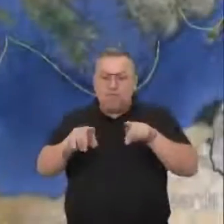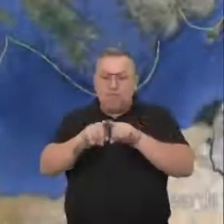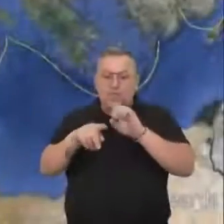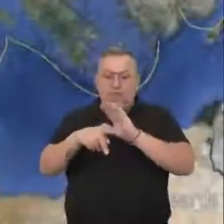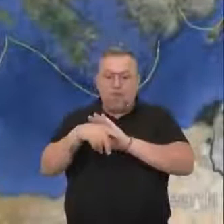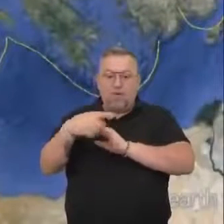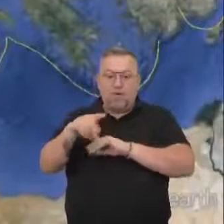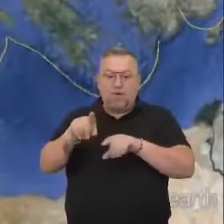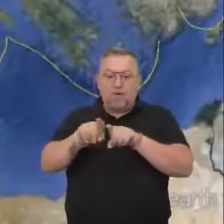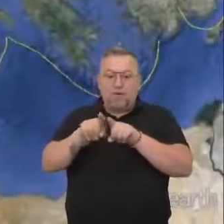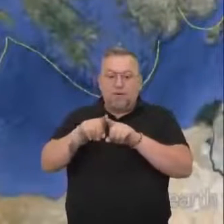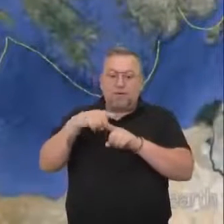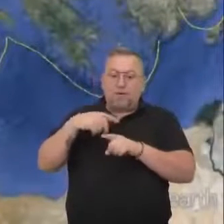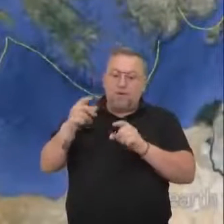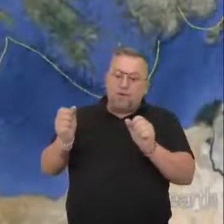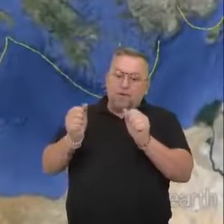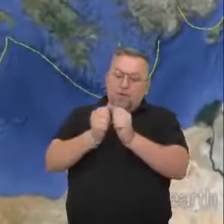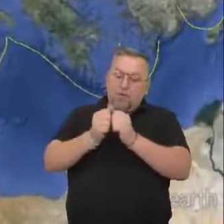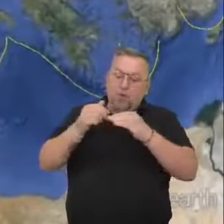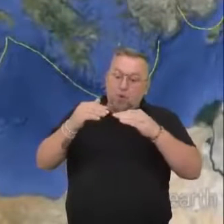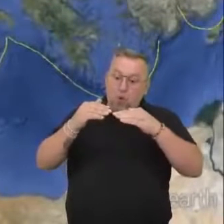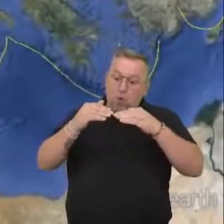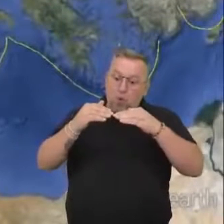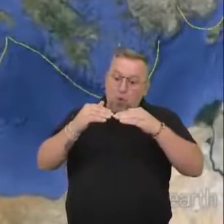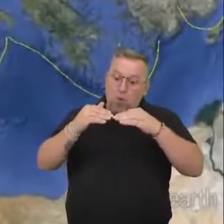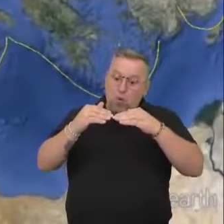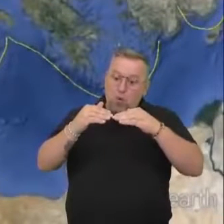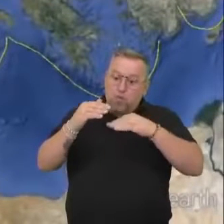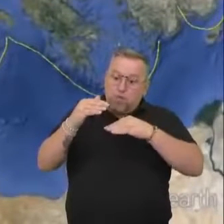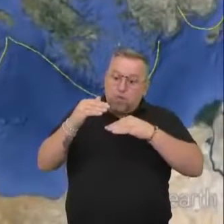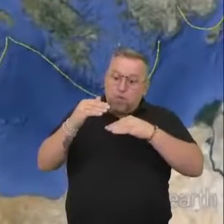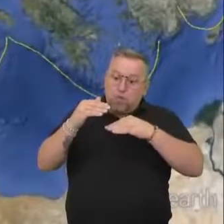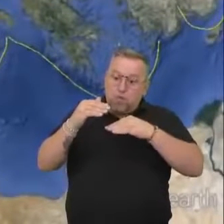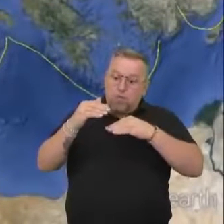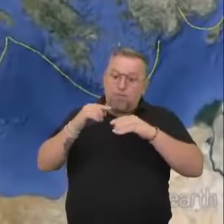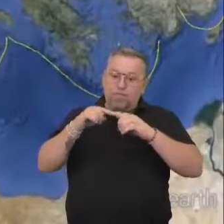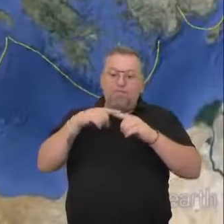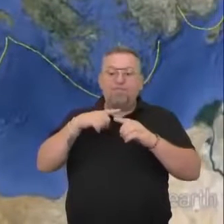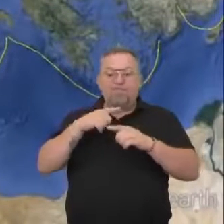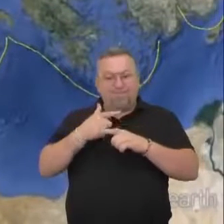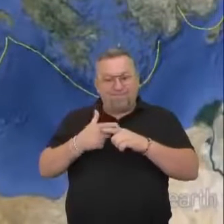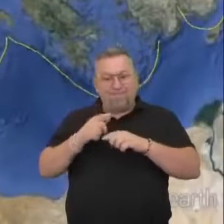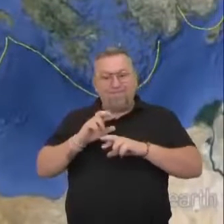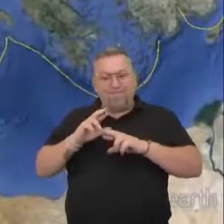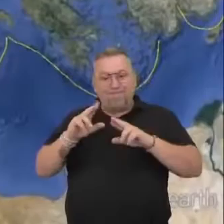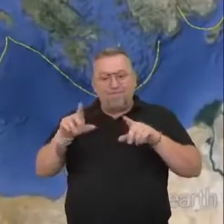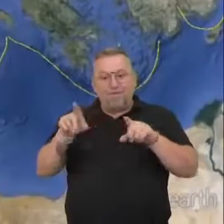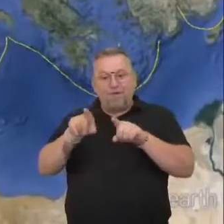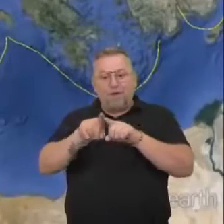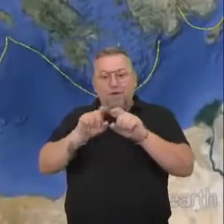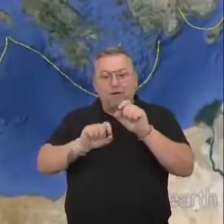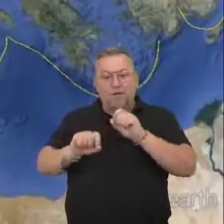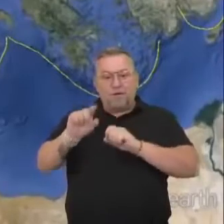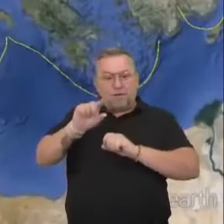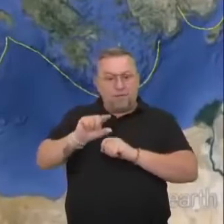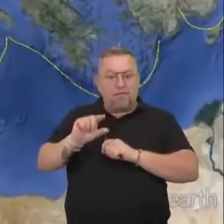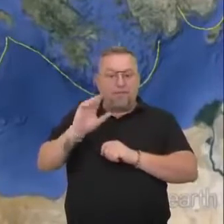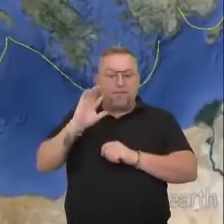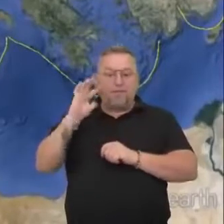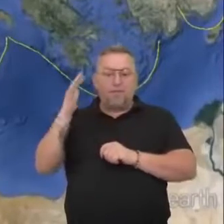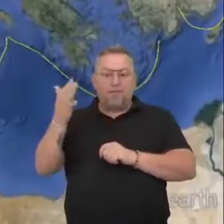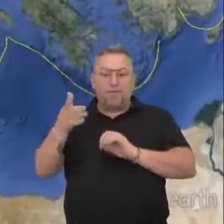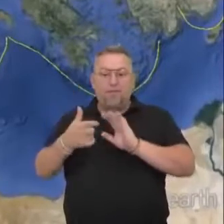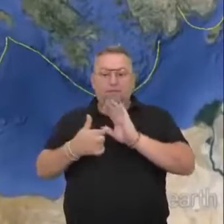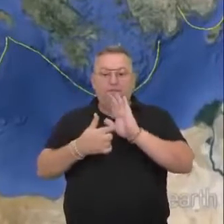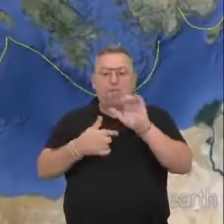né? Aparentemente juntas, mas a gente sabe que existem divergências aí. Né? E aí o encontro das placas, né?